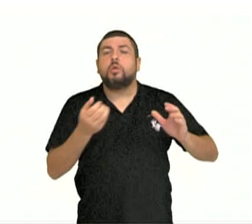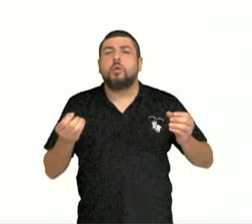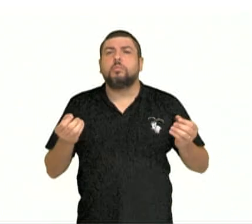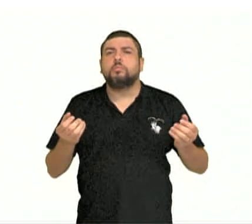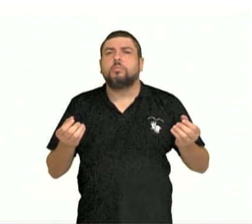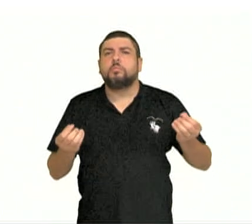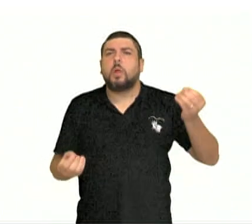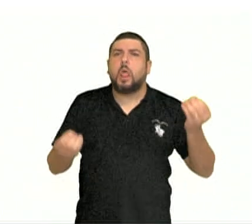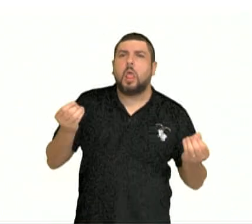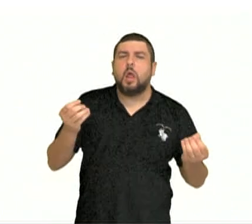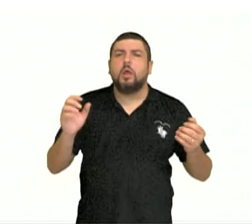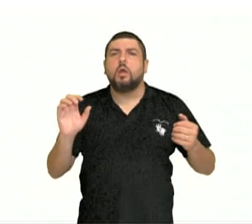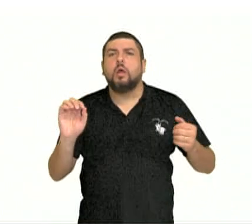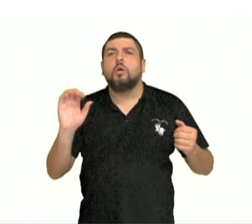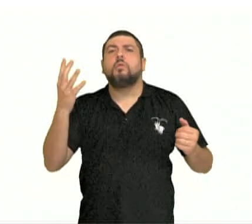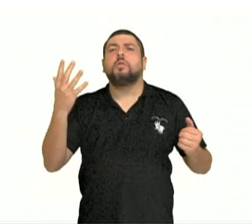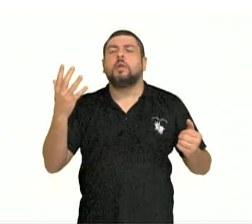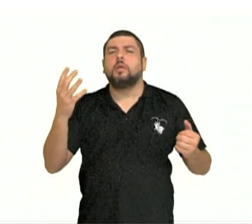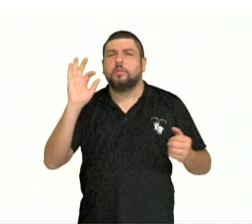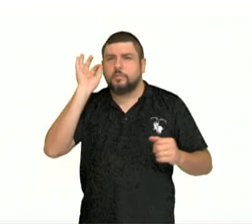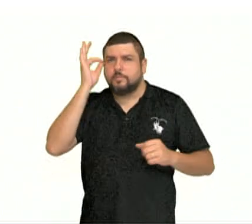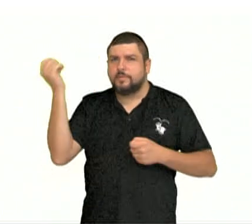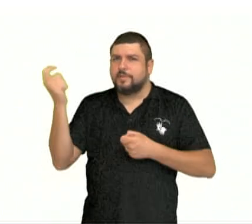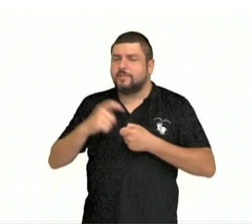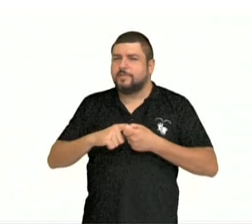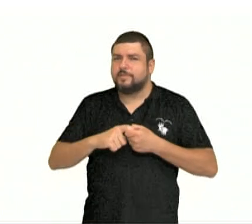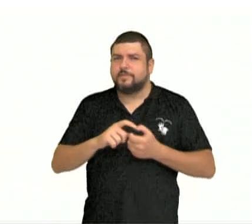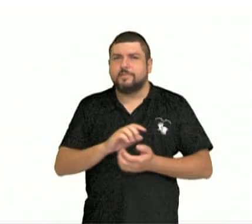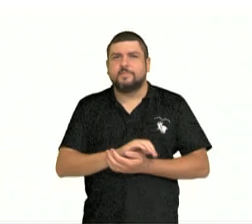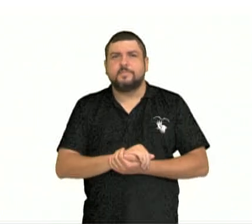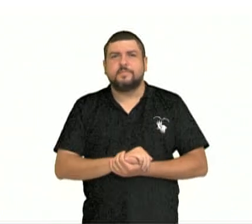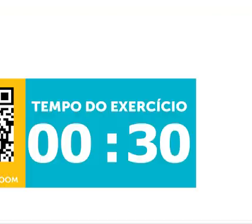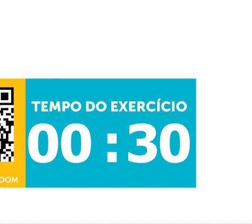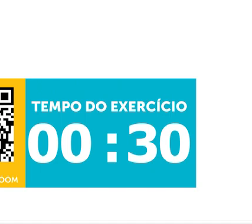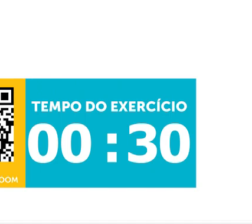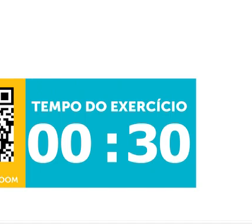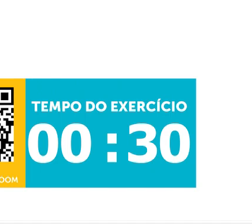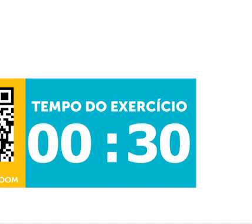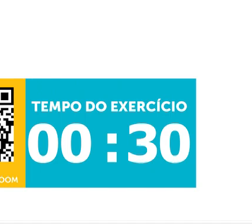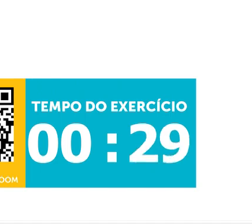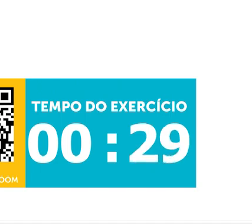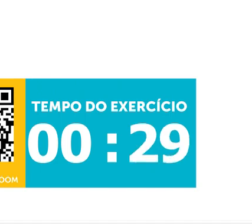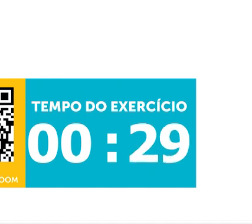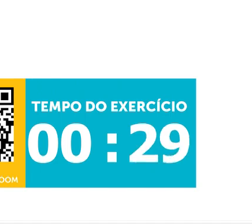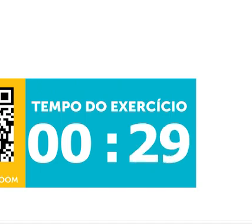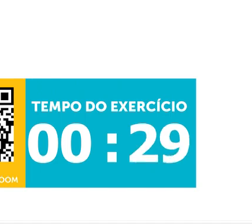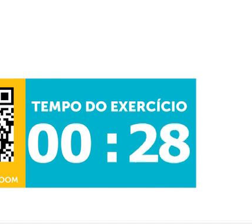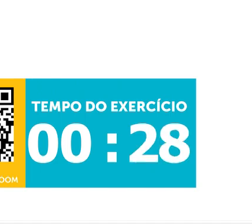você pense um pouquinho e a gente já volta para falar sobre essa imagem.